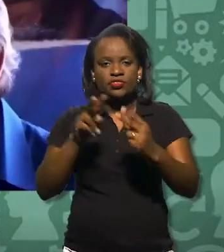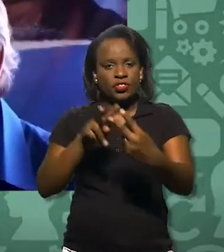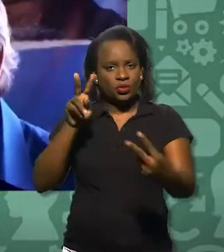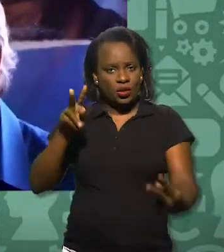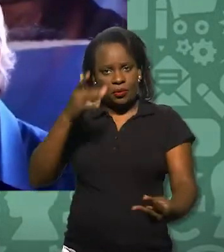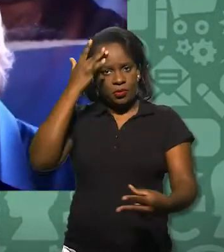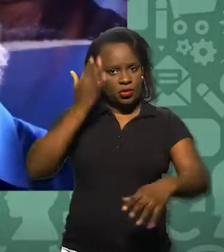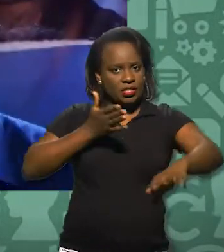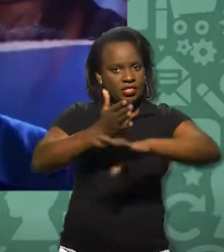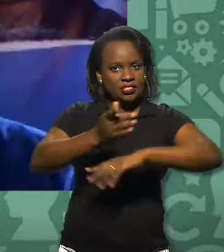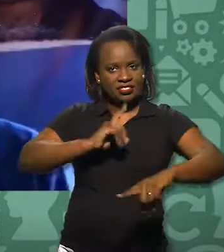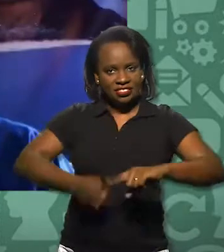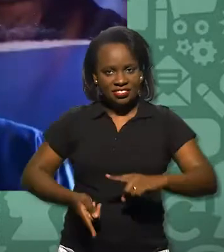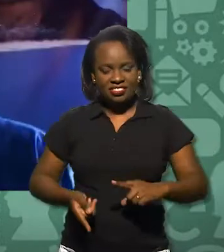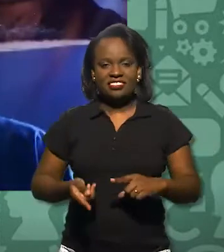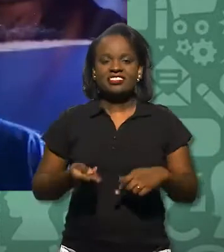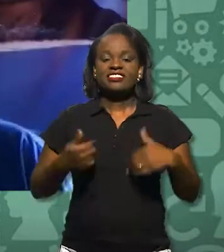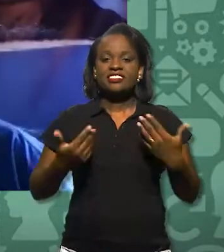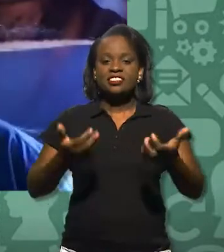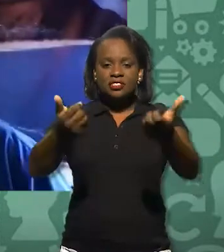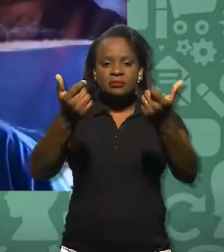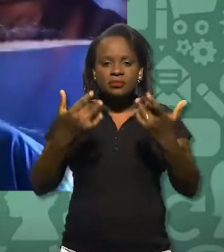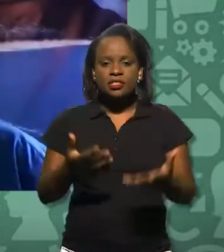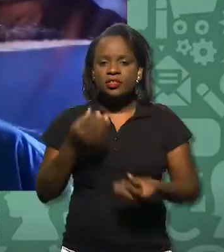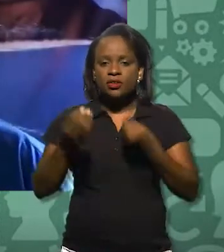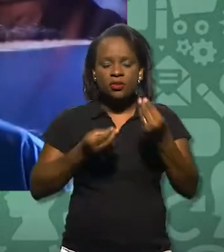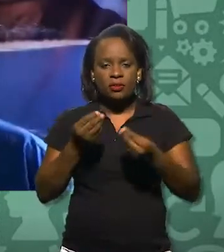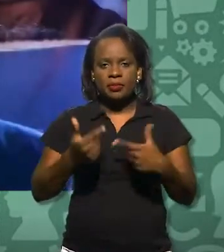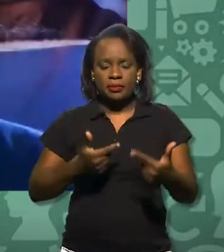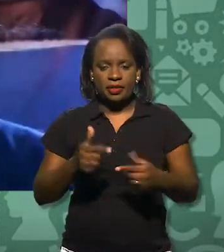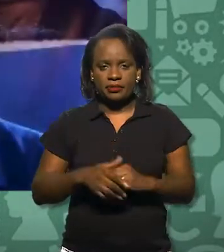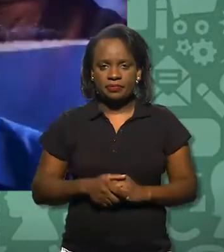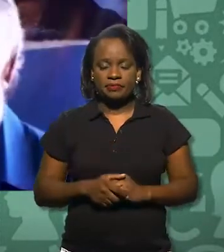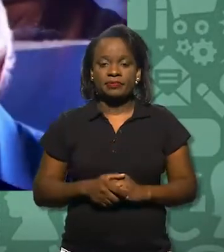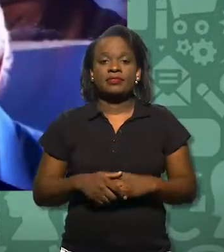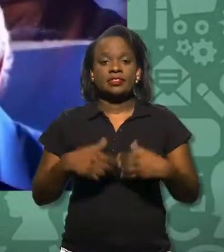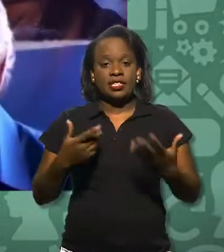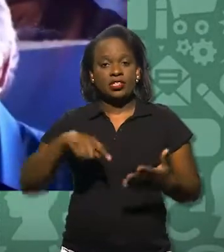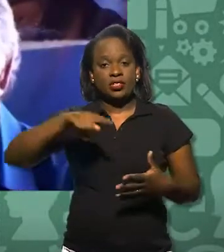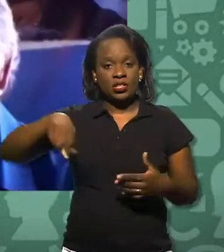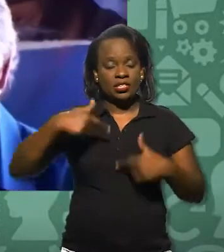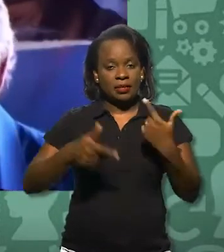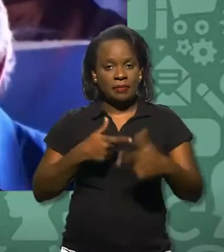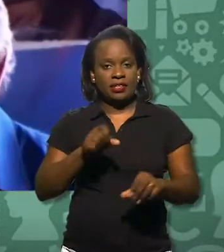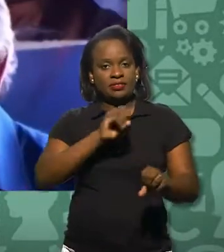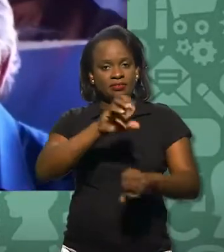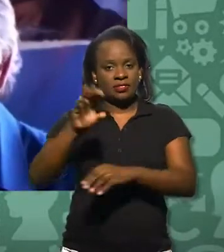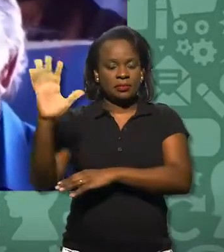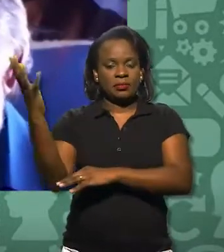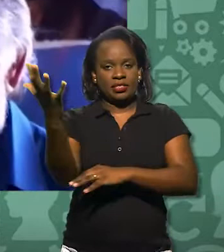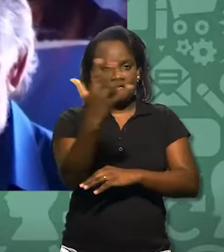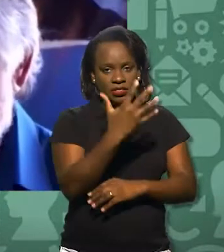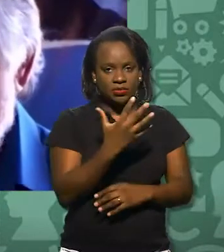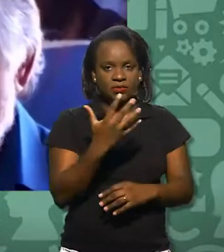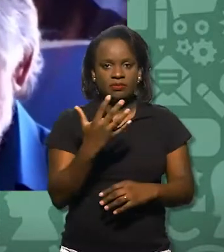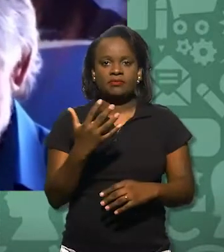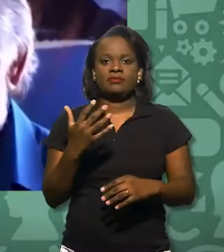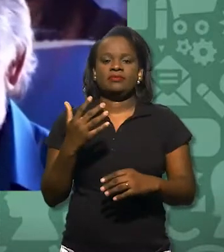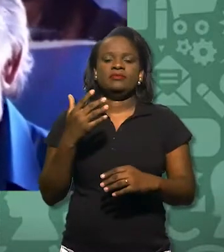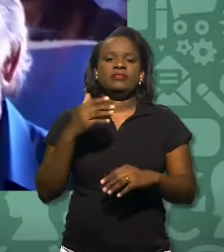as pessoas não podem frequentar, né? Conta um pouquinho como é que está sendo esse trabalho. Esse é o nosso trabalho de educação